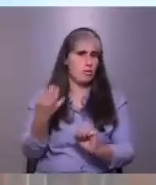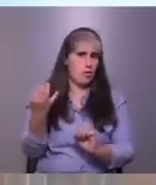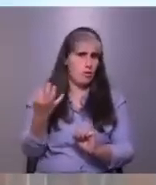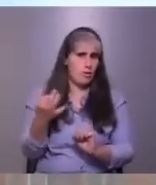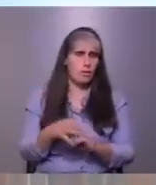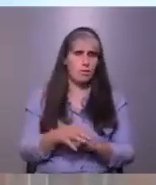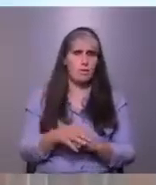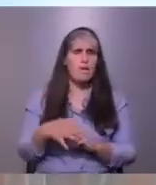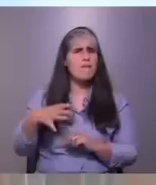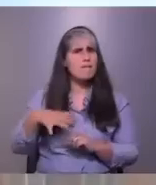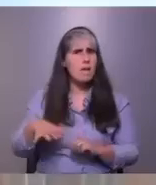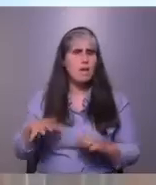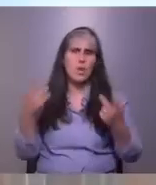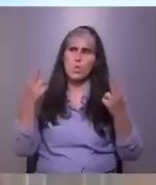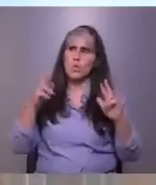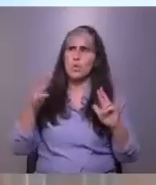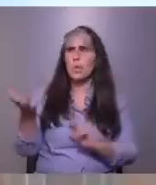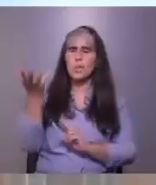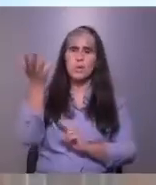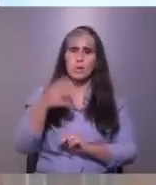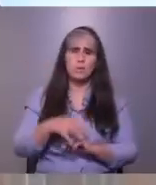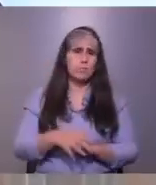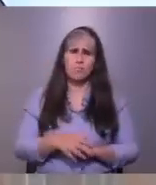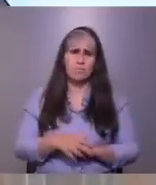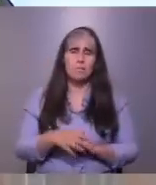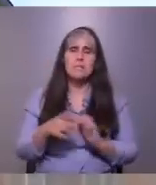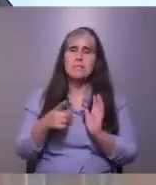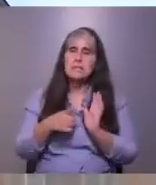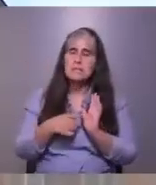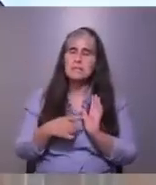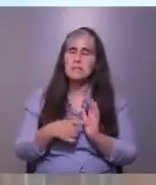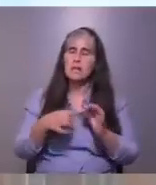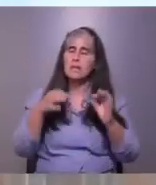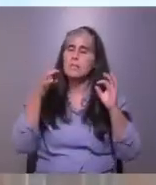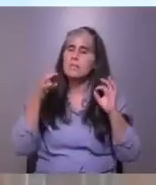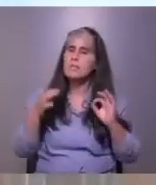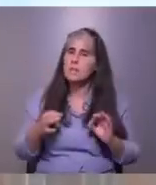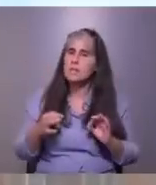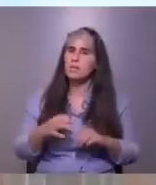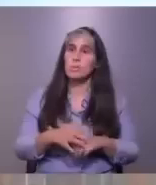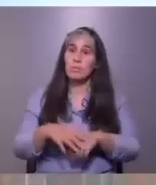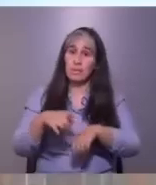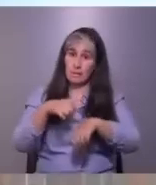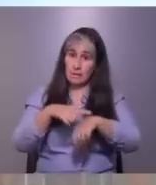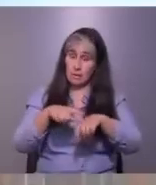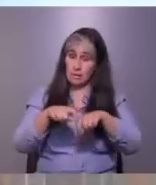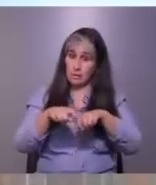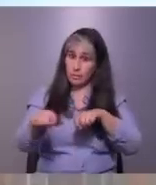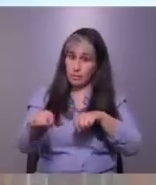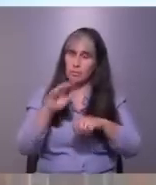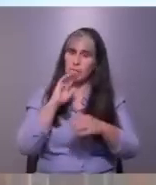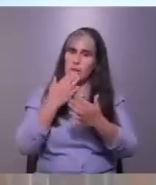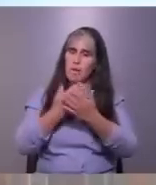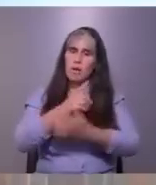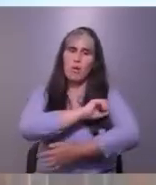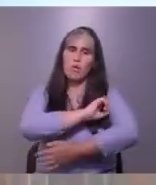são um luxo, são uma necessidade. São tempo para retemperar forças,